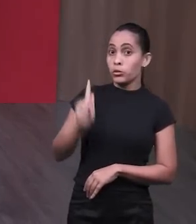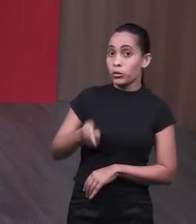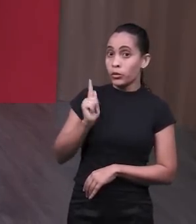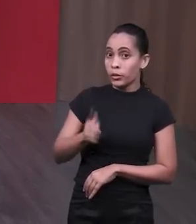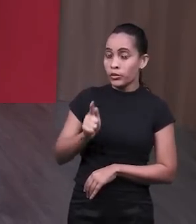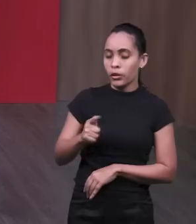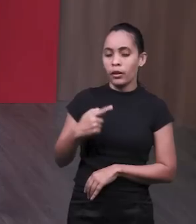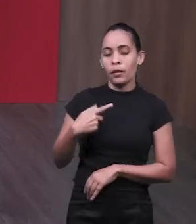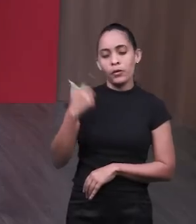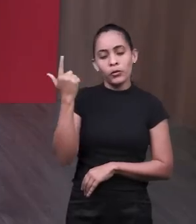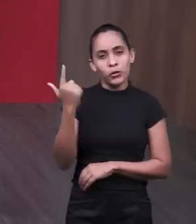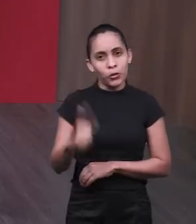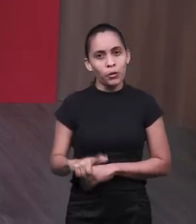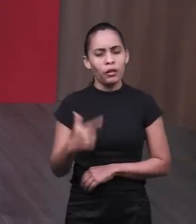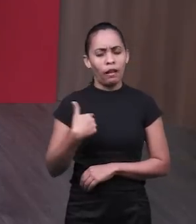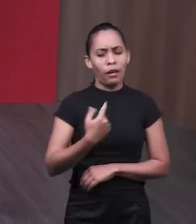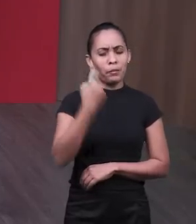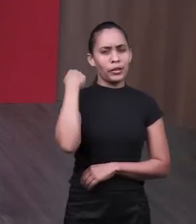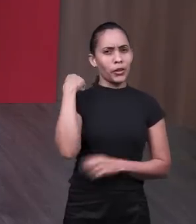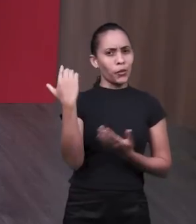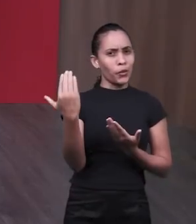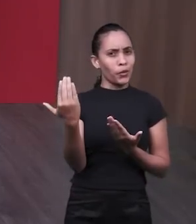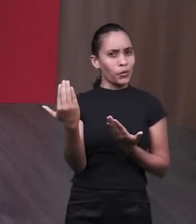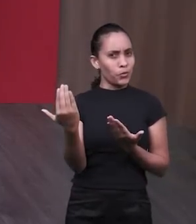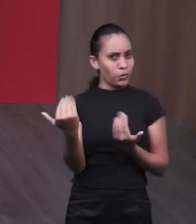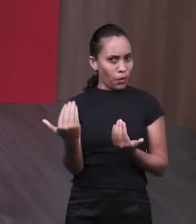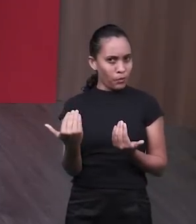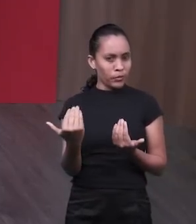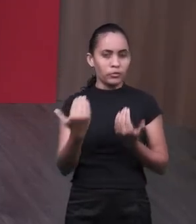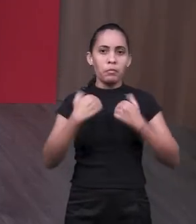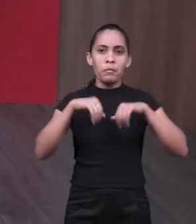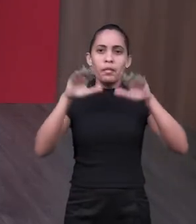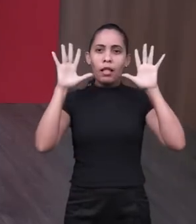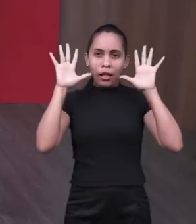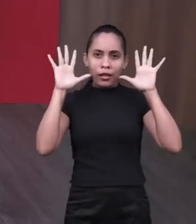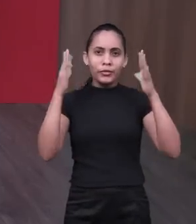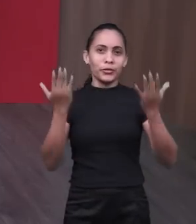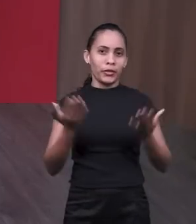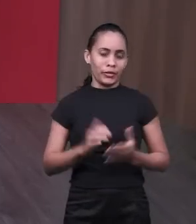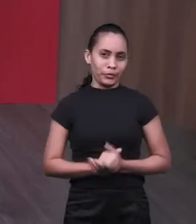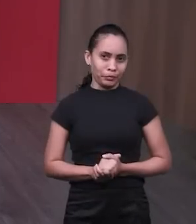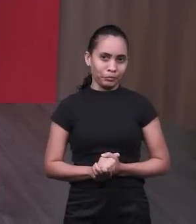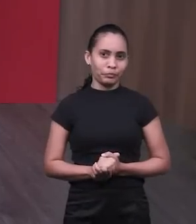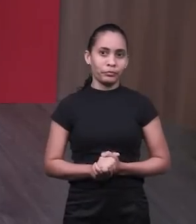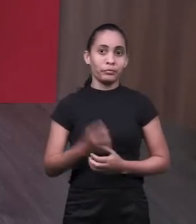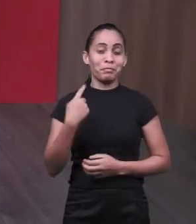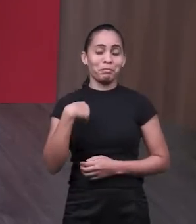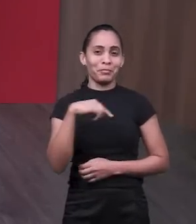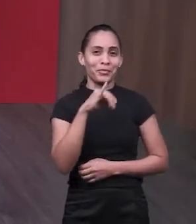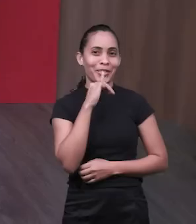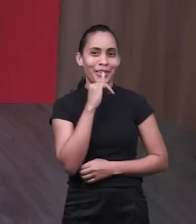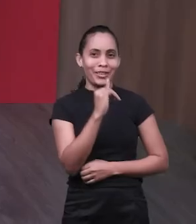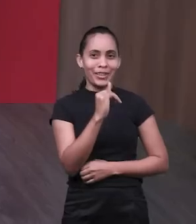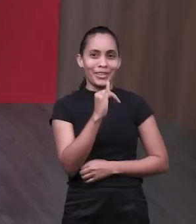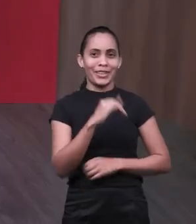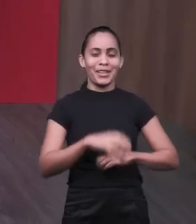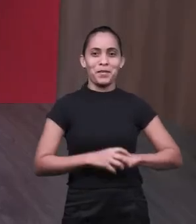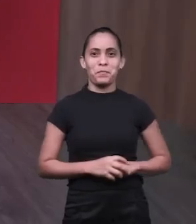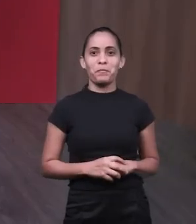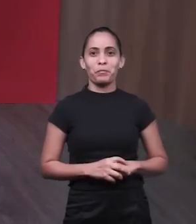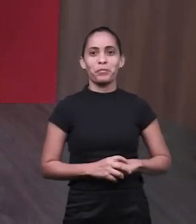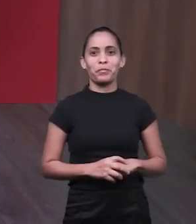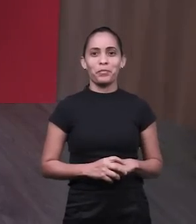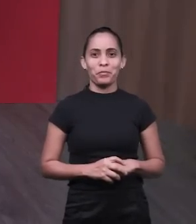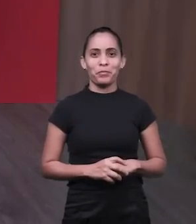também ouvi novamente na minha época de jovem, de Einstein, que um homem notável, um dos